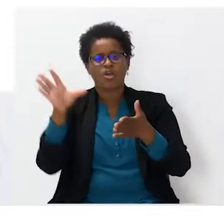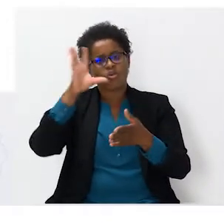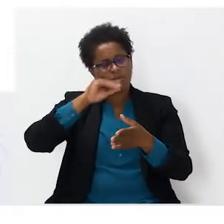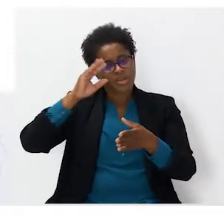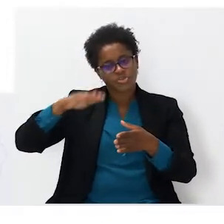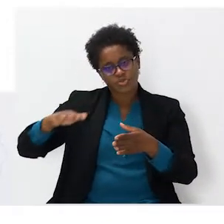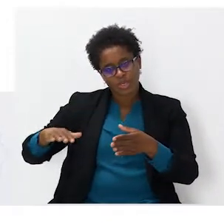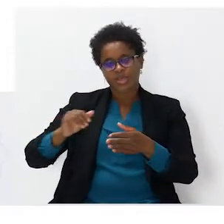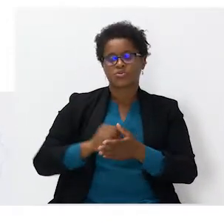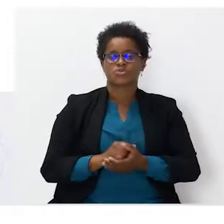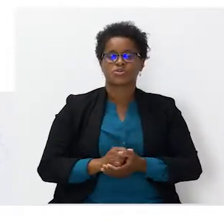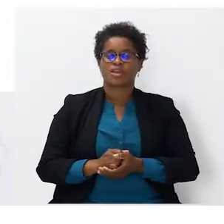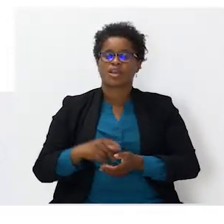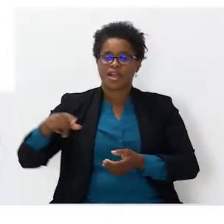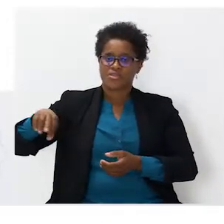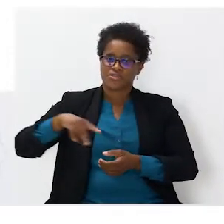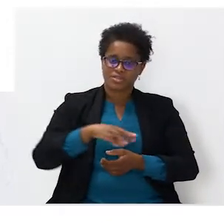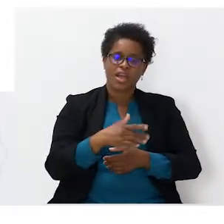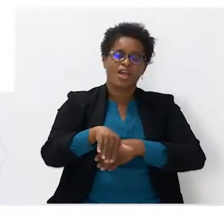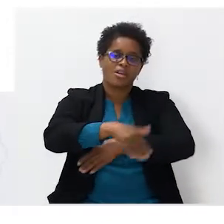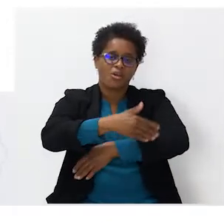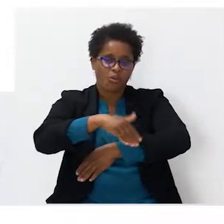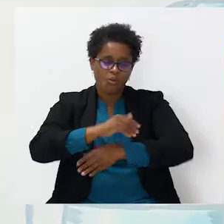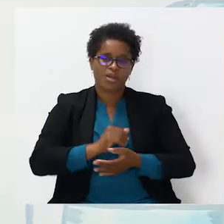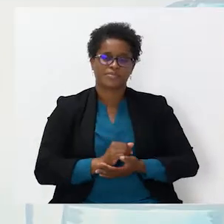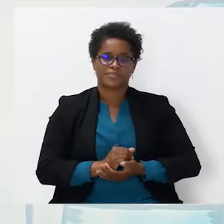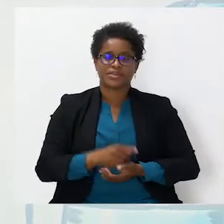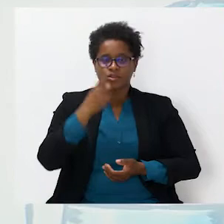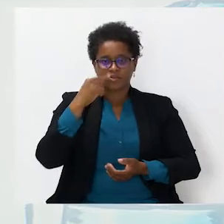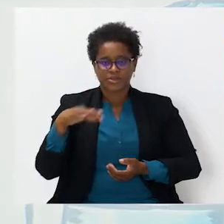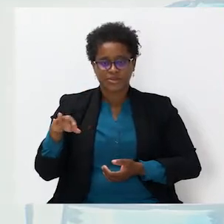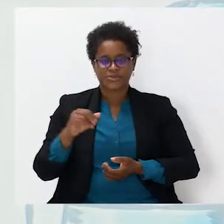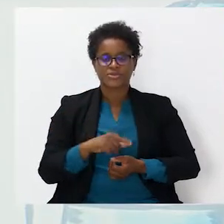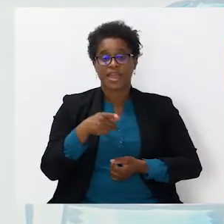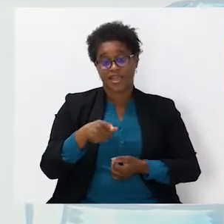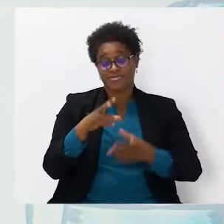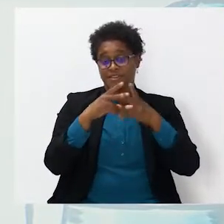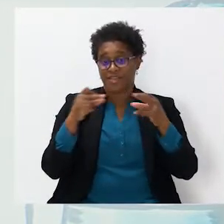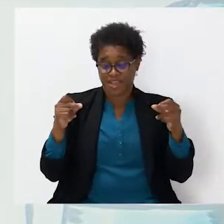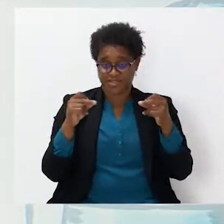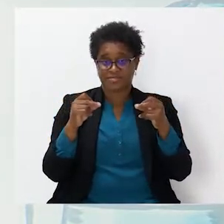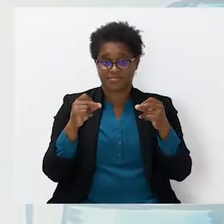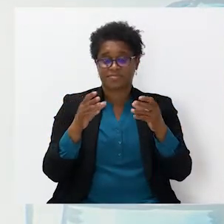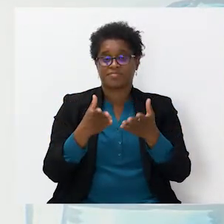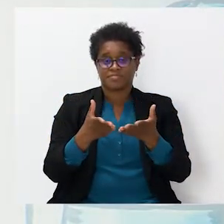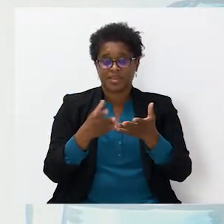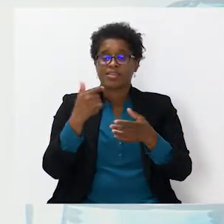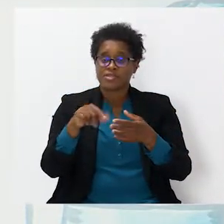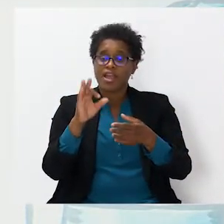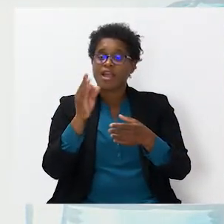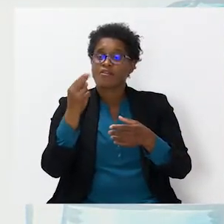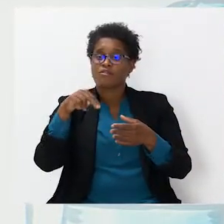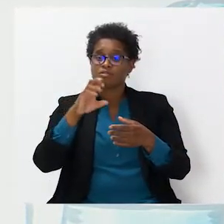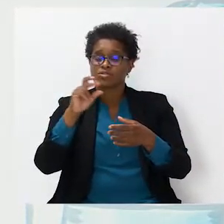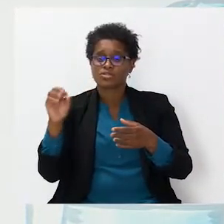mais pequenos a atravessar a rua. Meninos, esta frase tem a função de